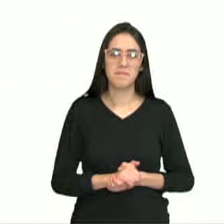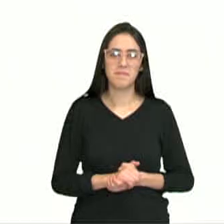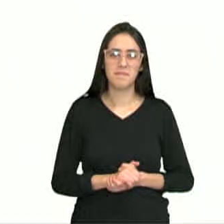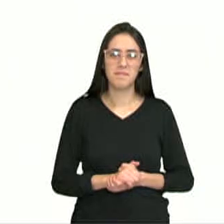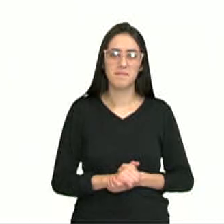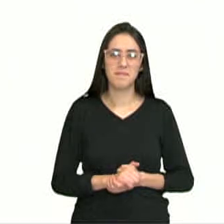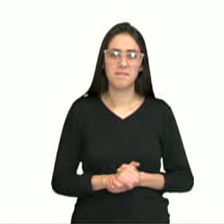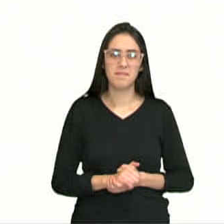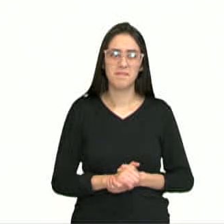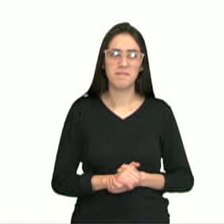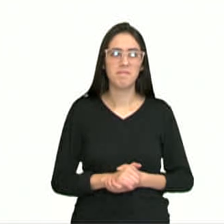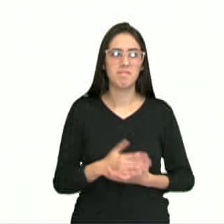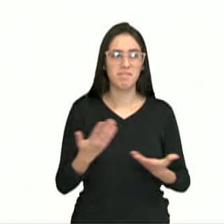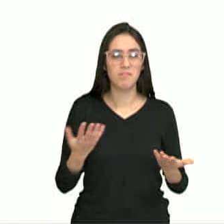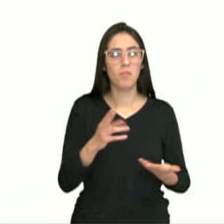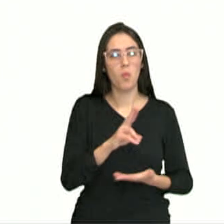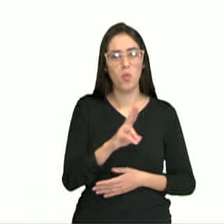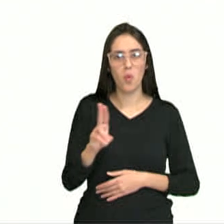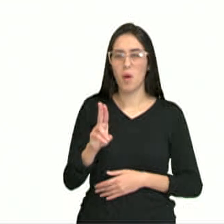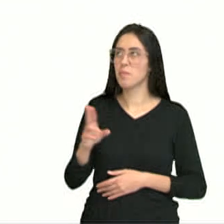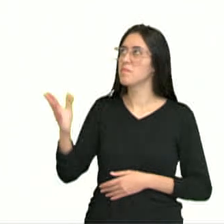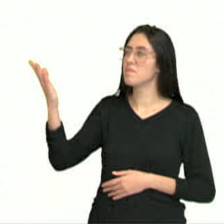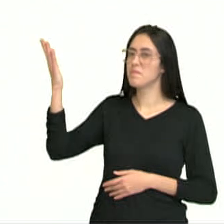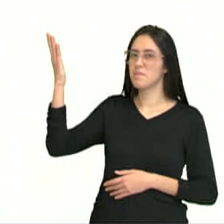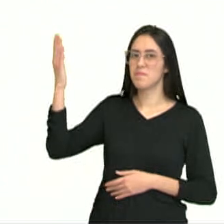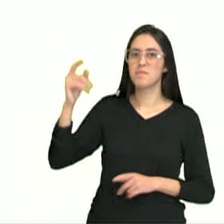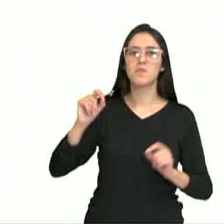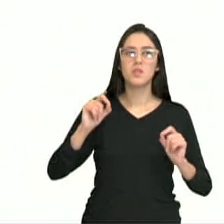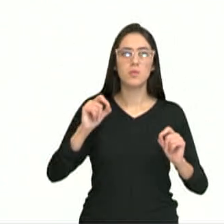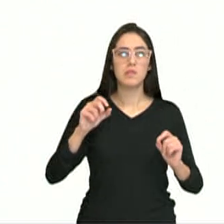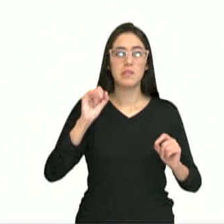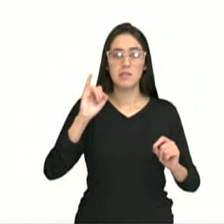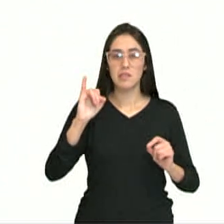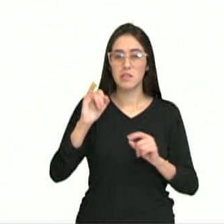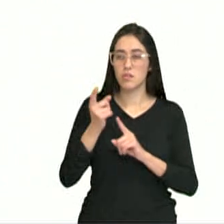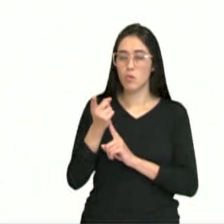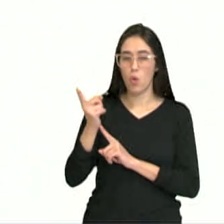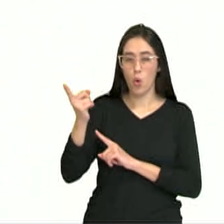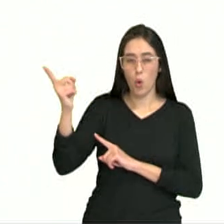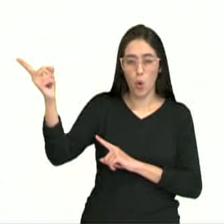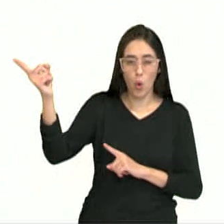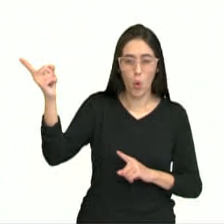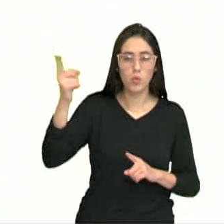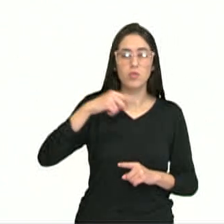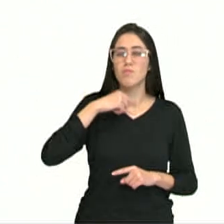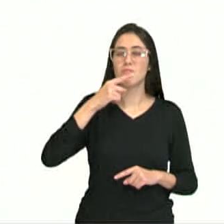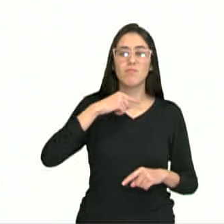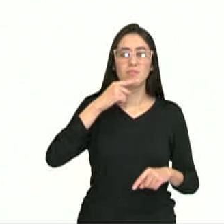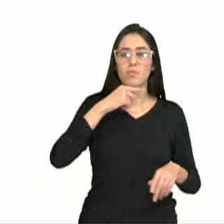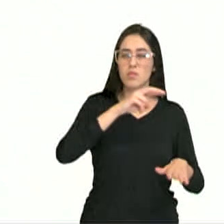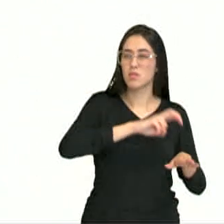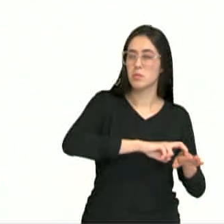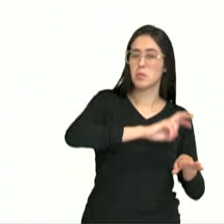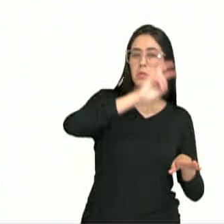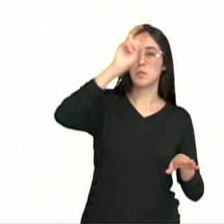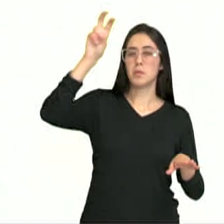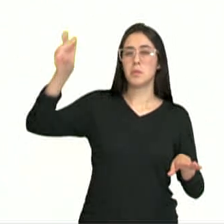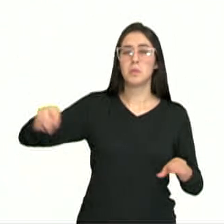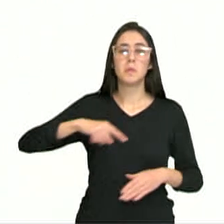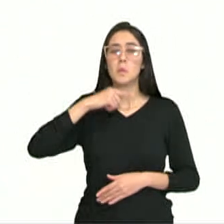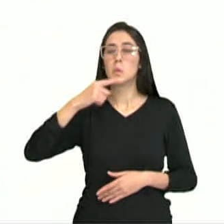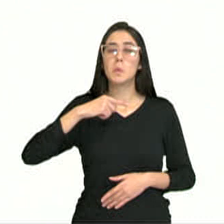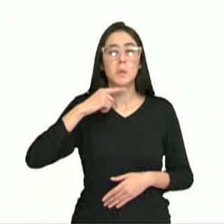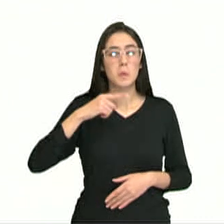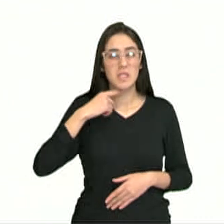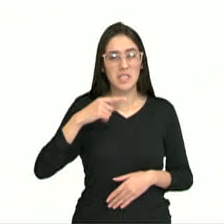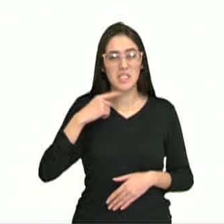Cat leap, lembram, gente? Quando o obstáculo é muito longo, então eu não consigo nessa distância fazer o salto de